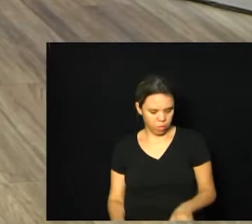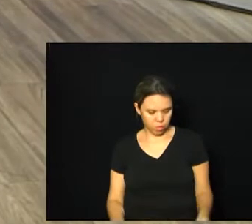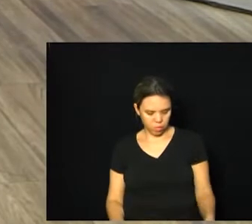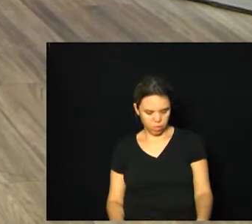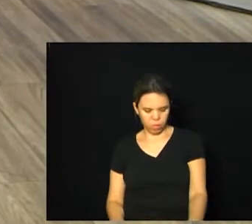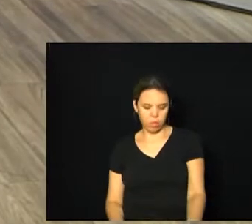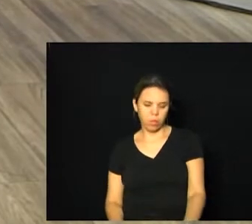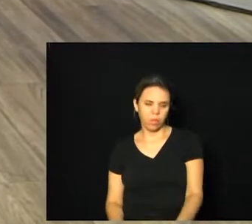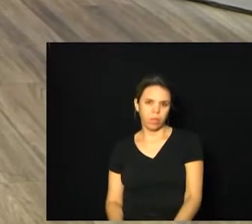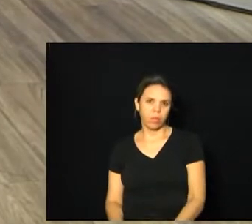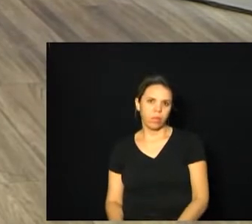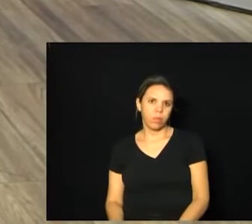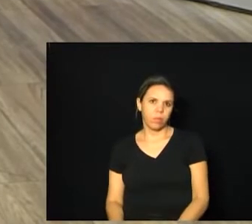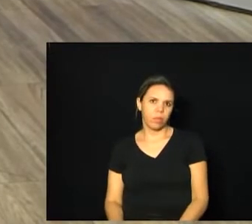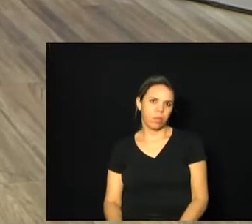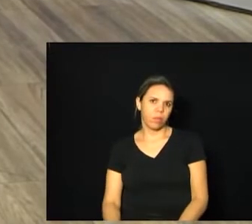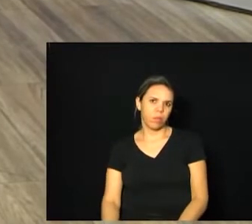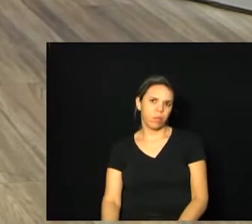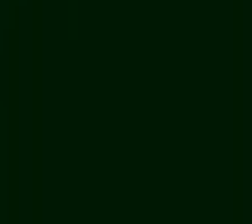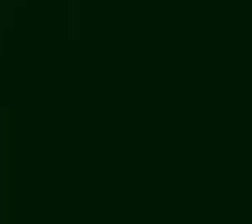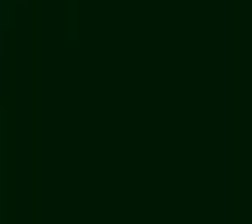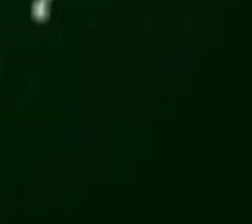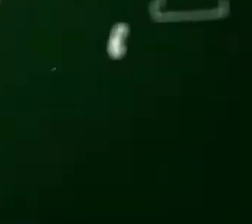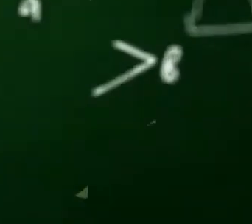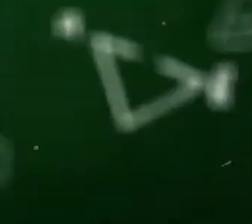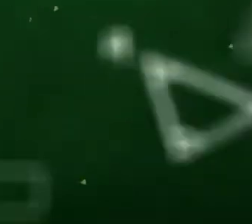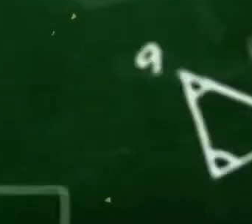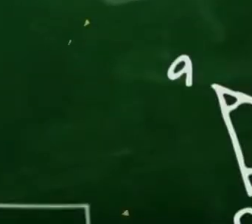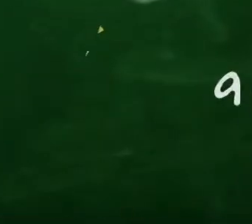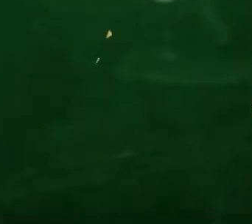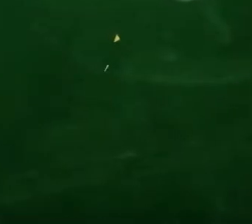só, De Olho na Educação.